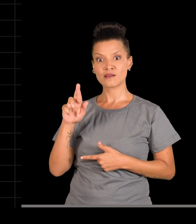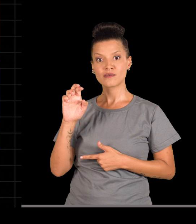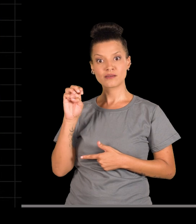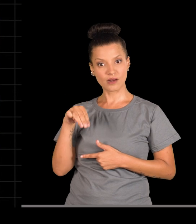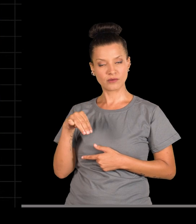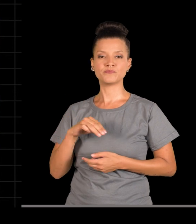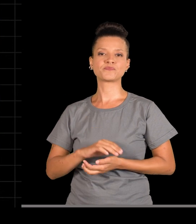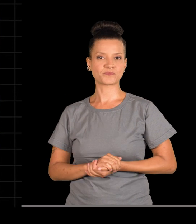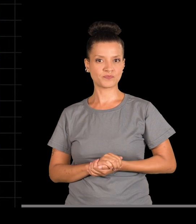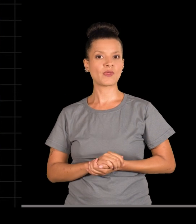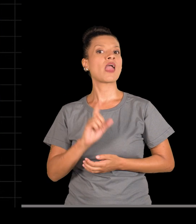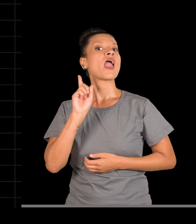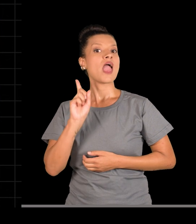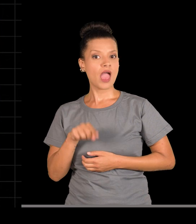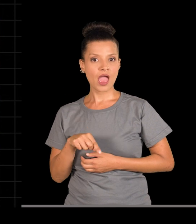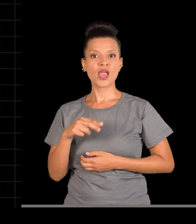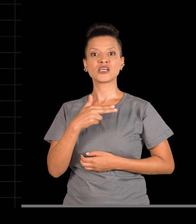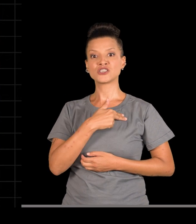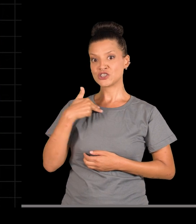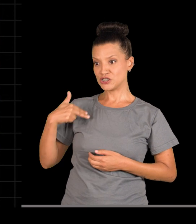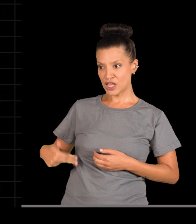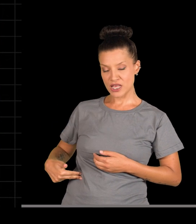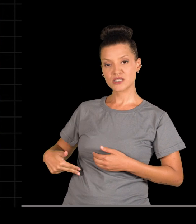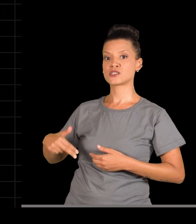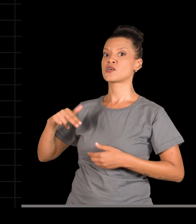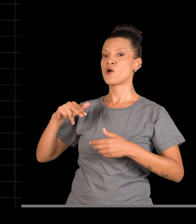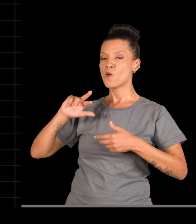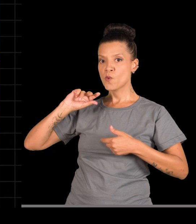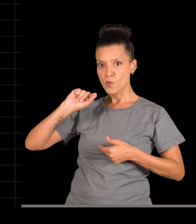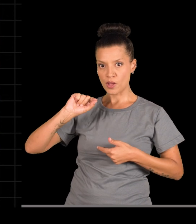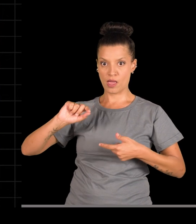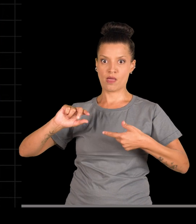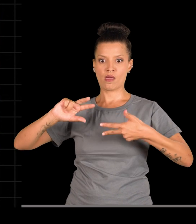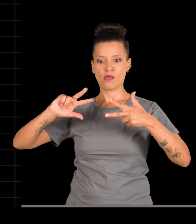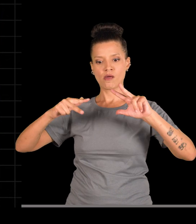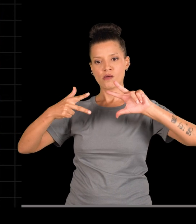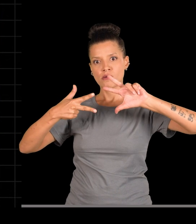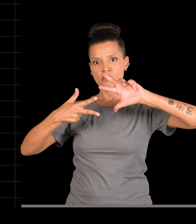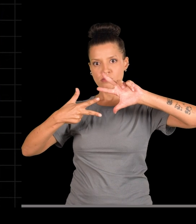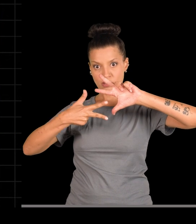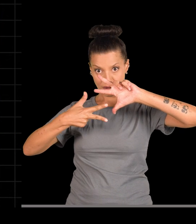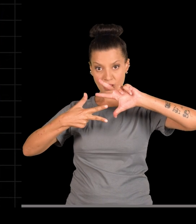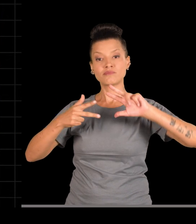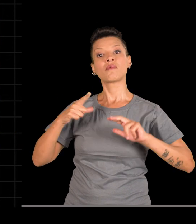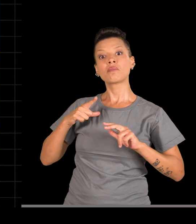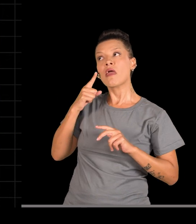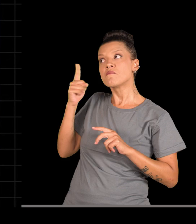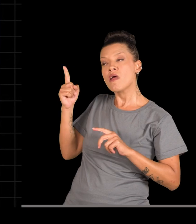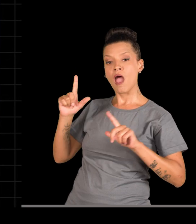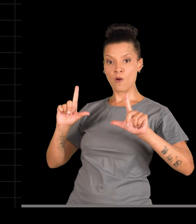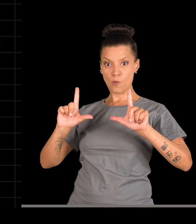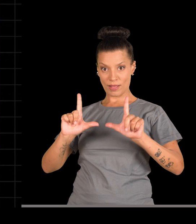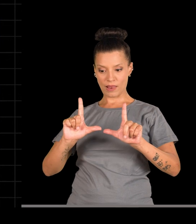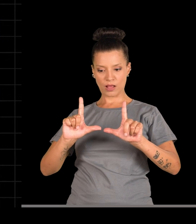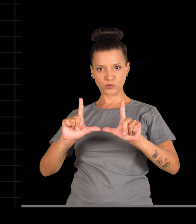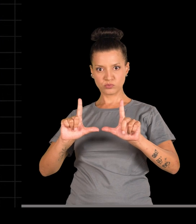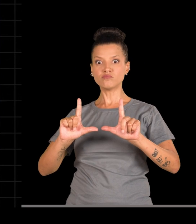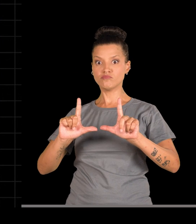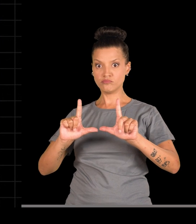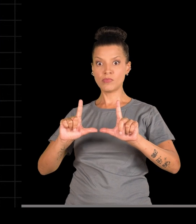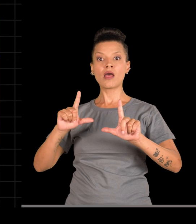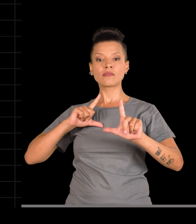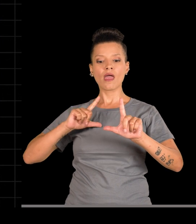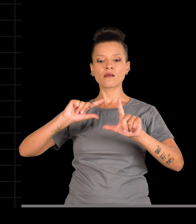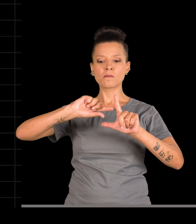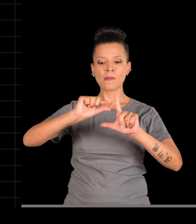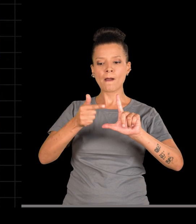só. O Tangram é um jogo chinês que consiste em um quadrado grande dividido em 7 peças menores, como na figura ao lado. Então tá